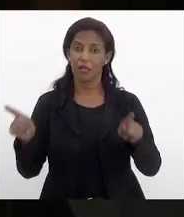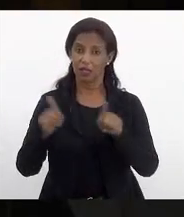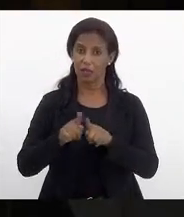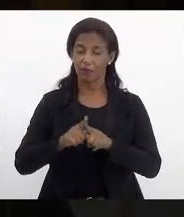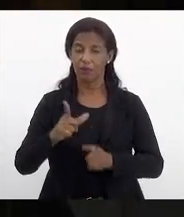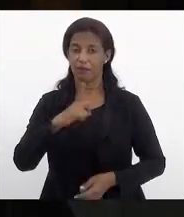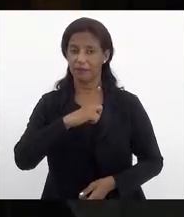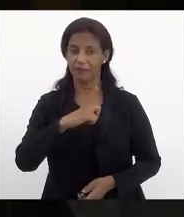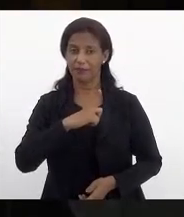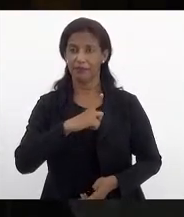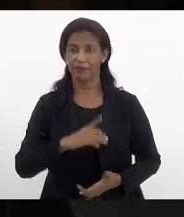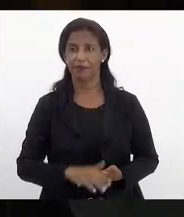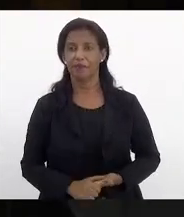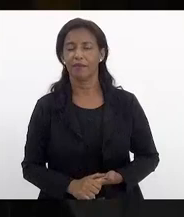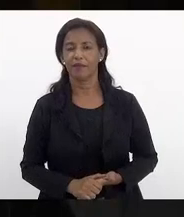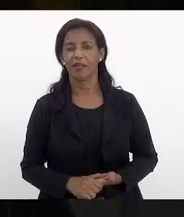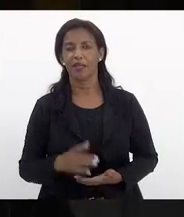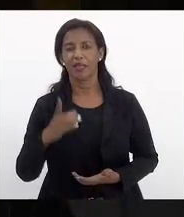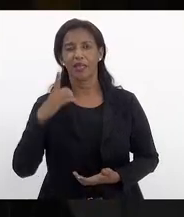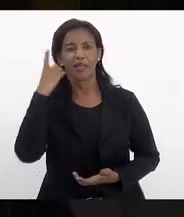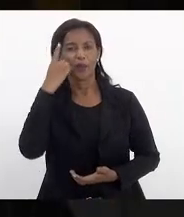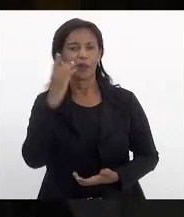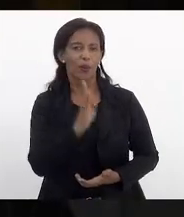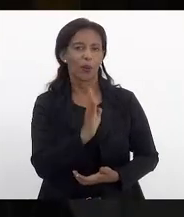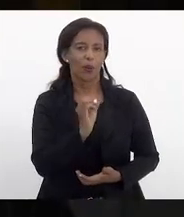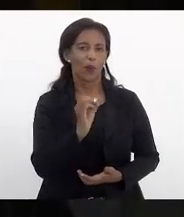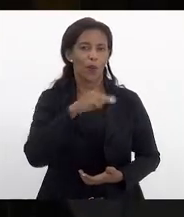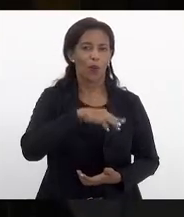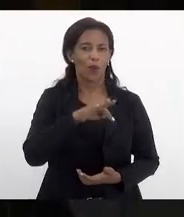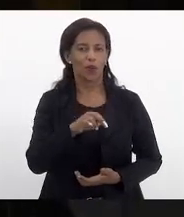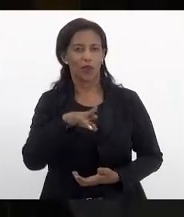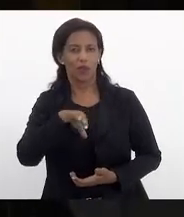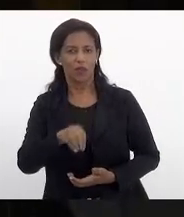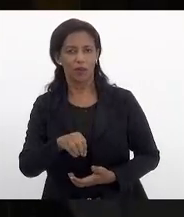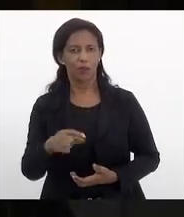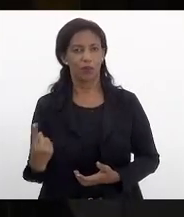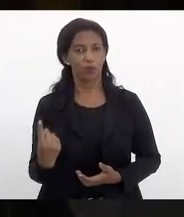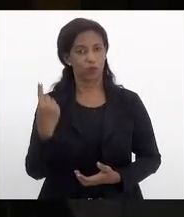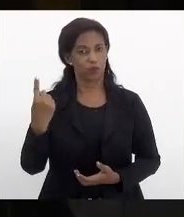tem, deputado Bom Tempo, uma questão